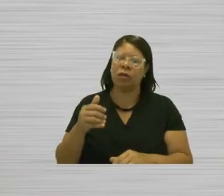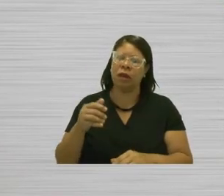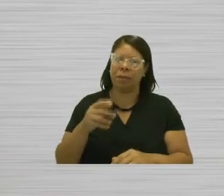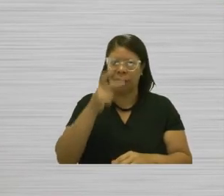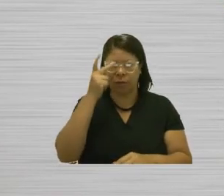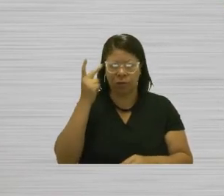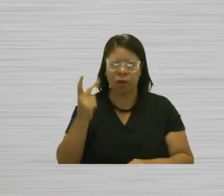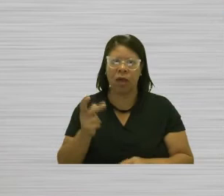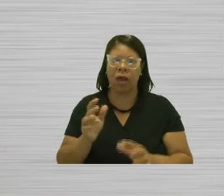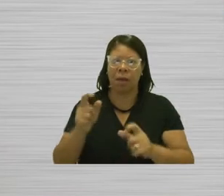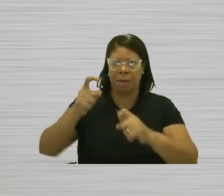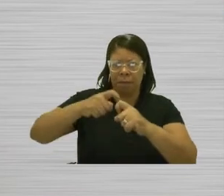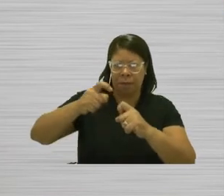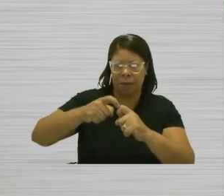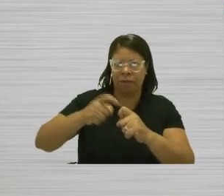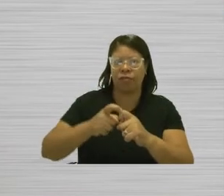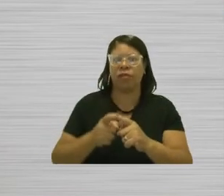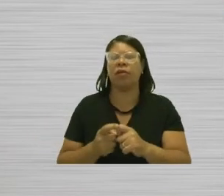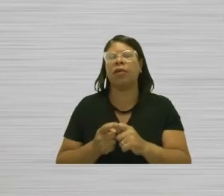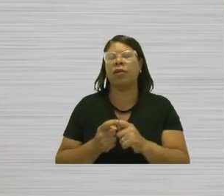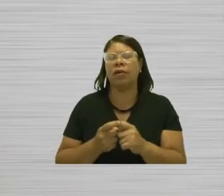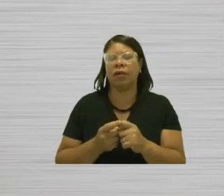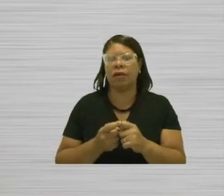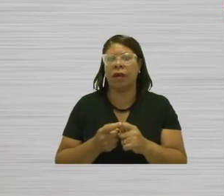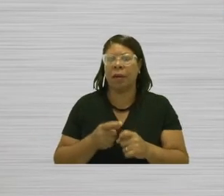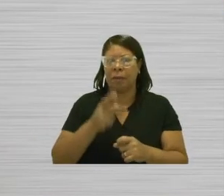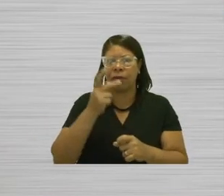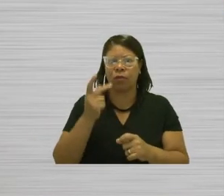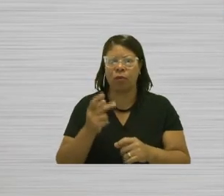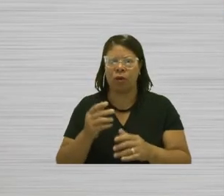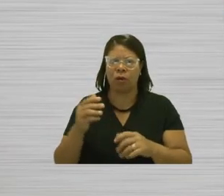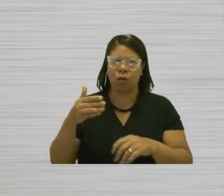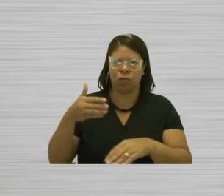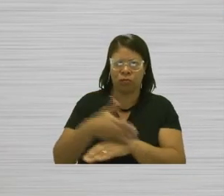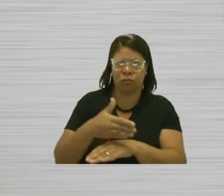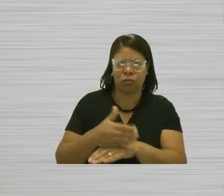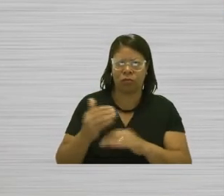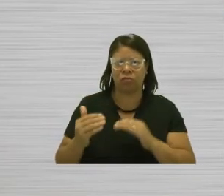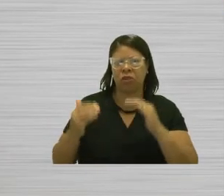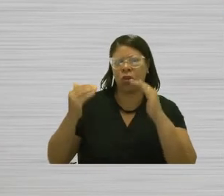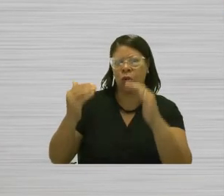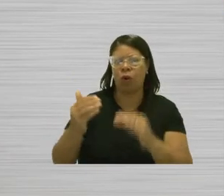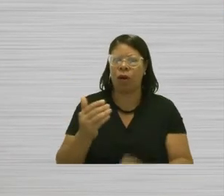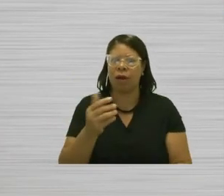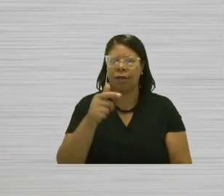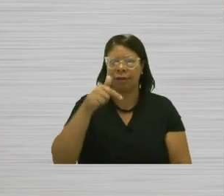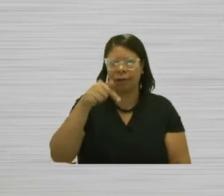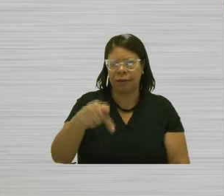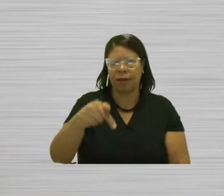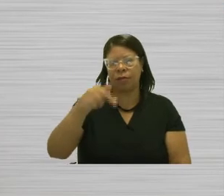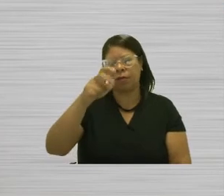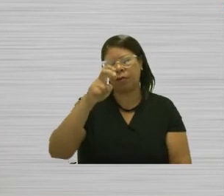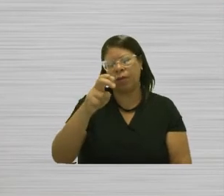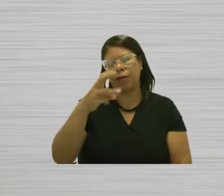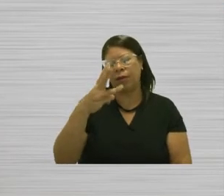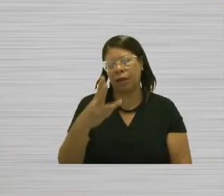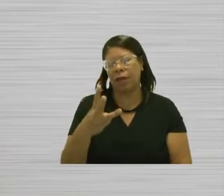consulta médica. A consulta do nível superior, uma média de 753 atendimentos